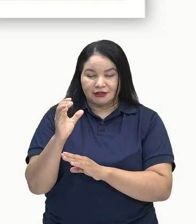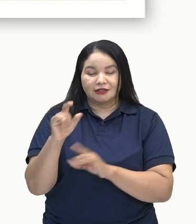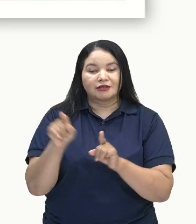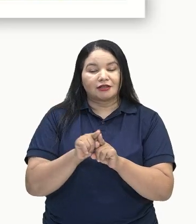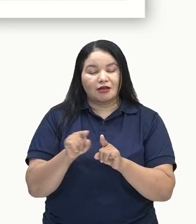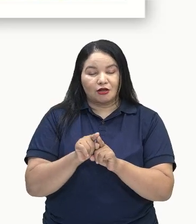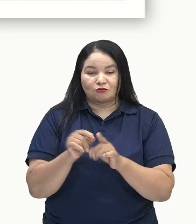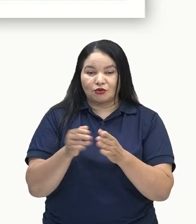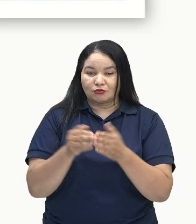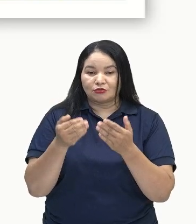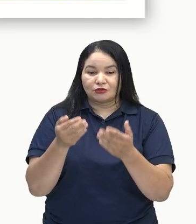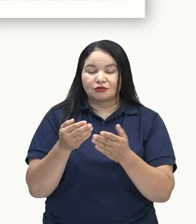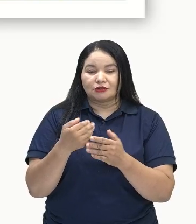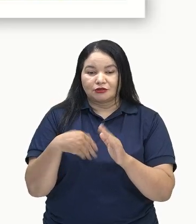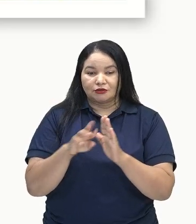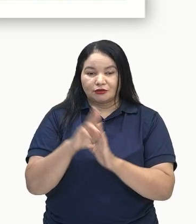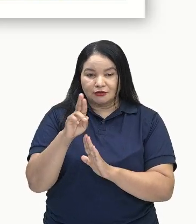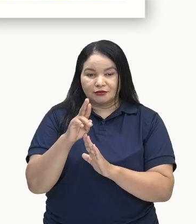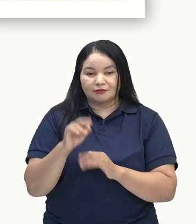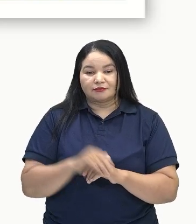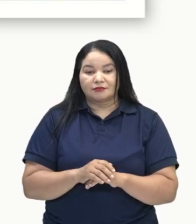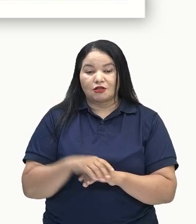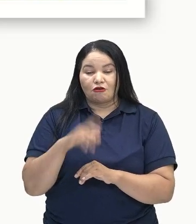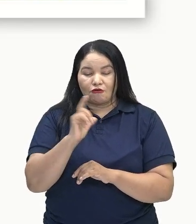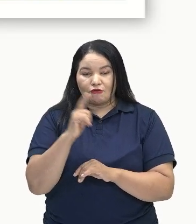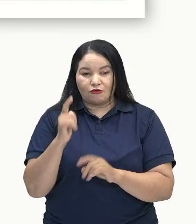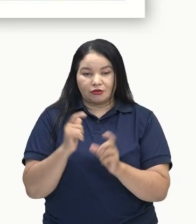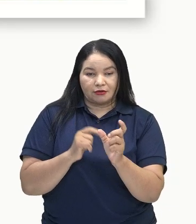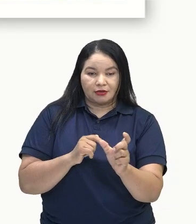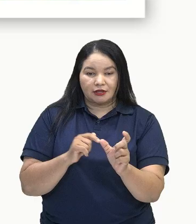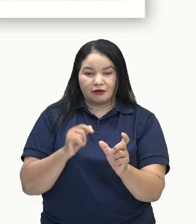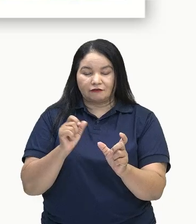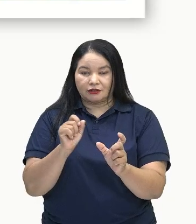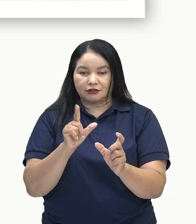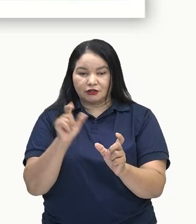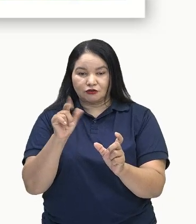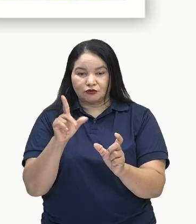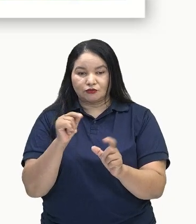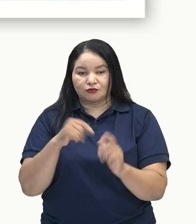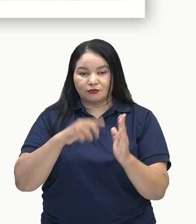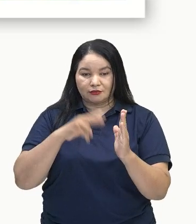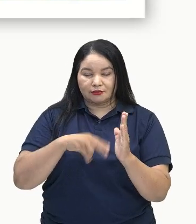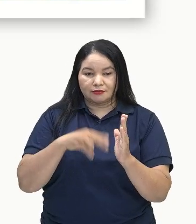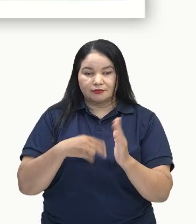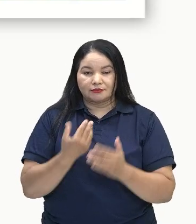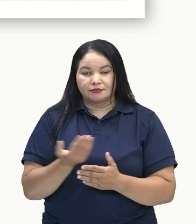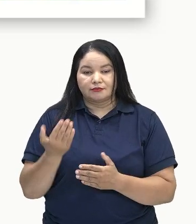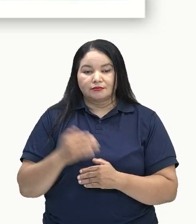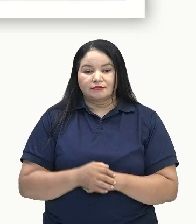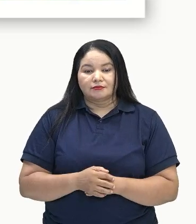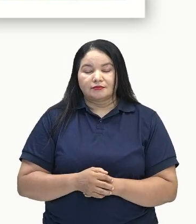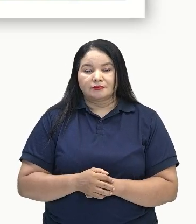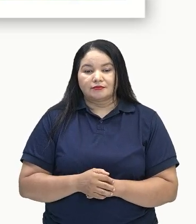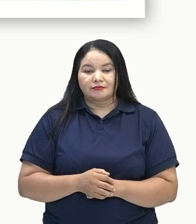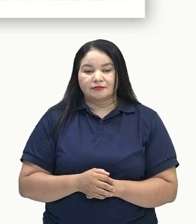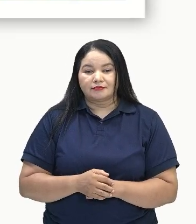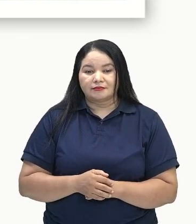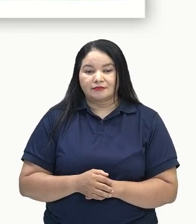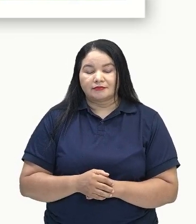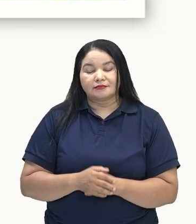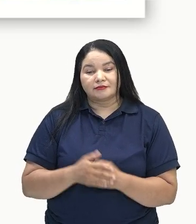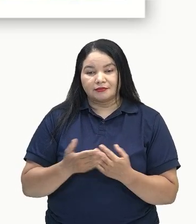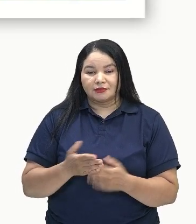autoridade. Cutting down too many trees changes the rain and makes farming difficult. Então, né, de acordo com